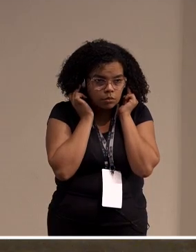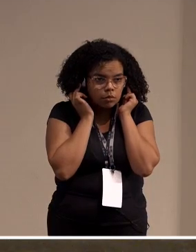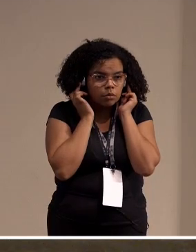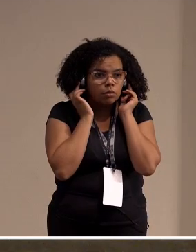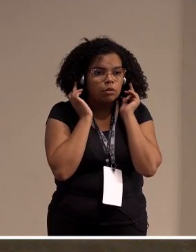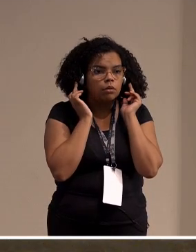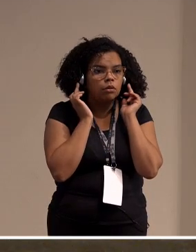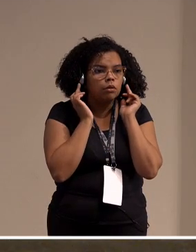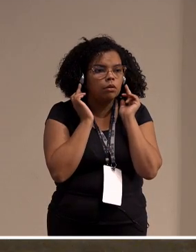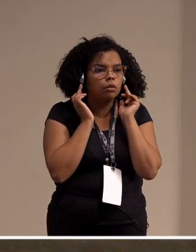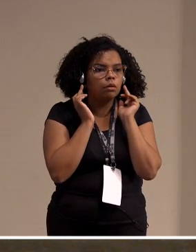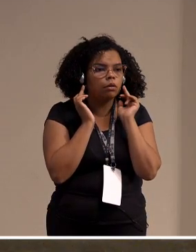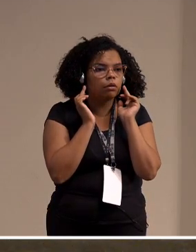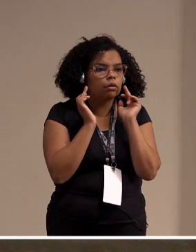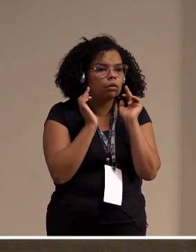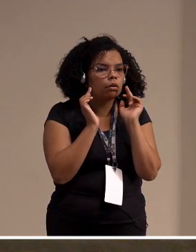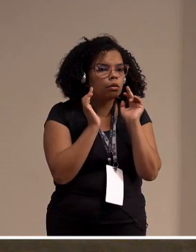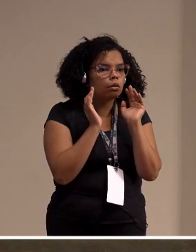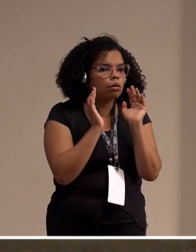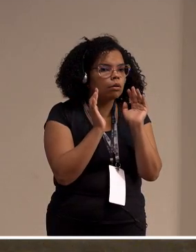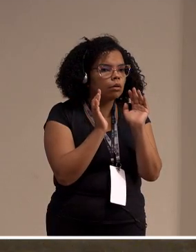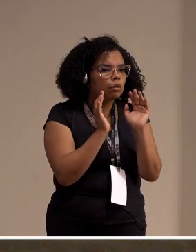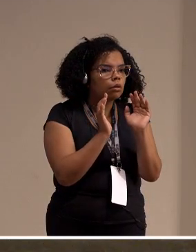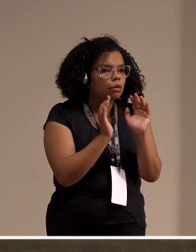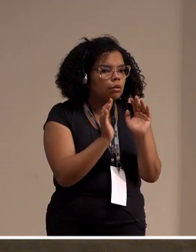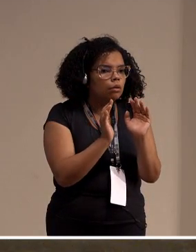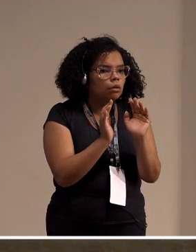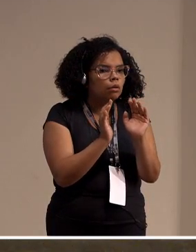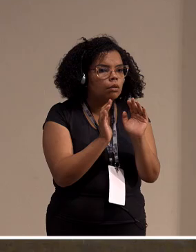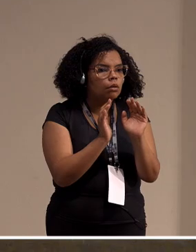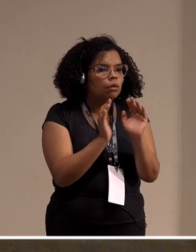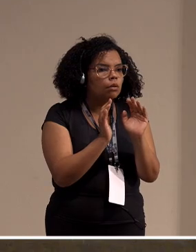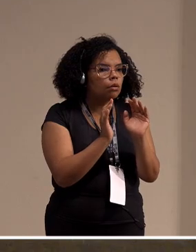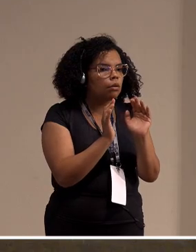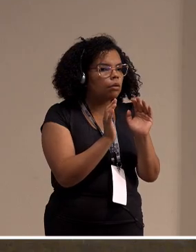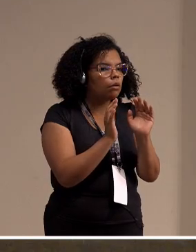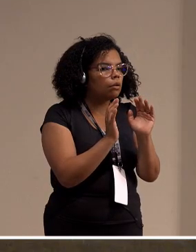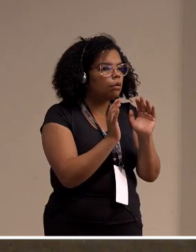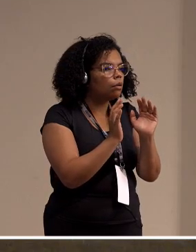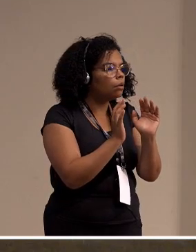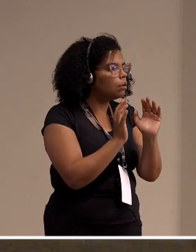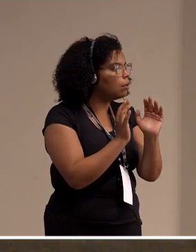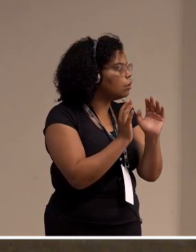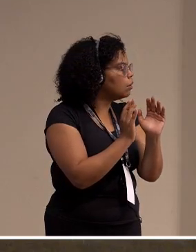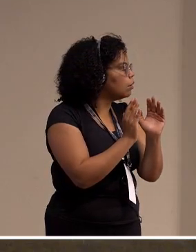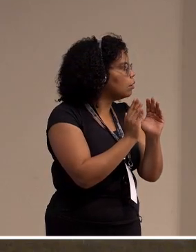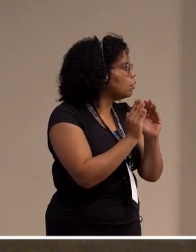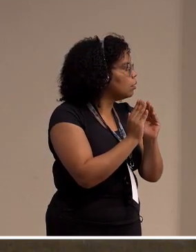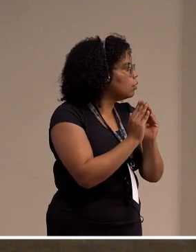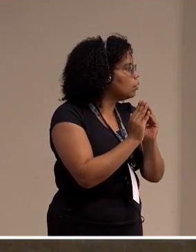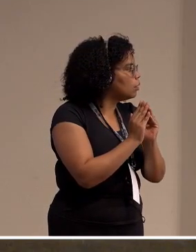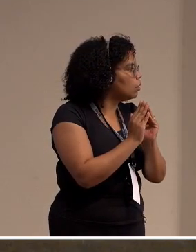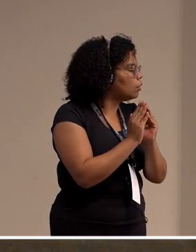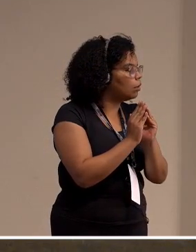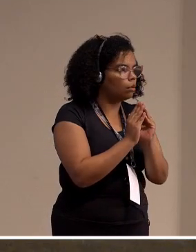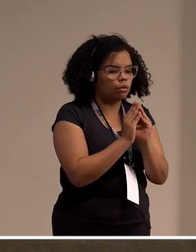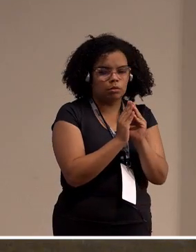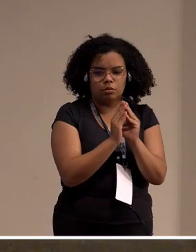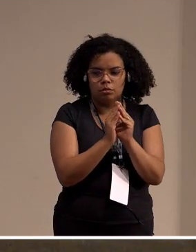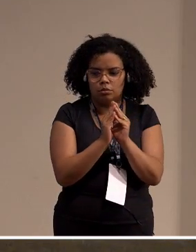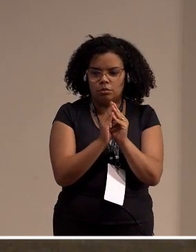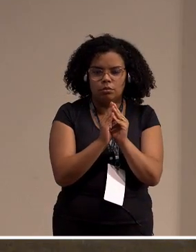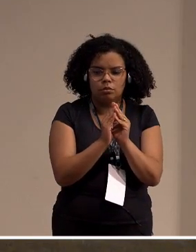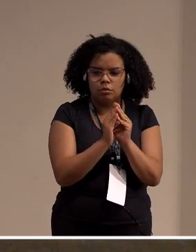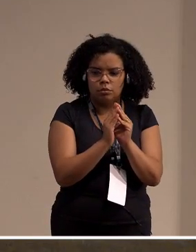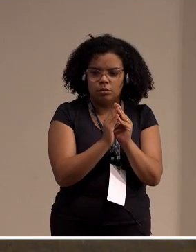be repeated? Ah, tá bom. Eu queria saber o